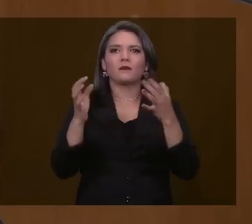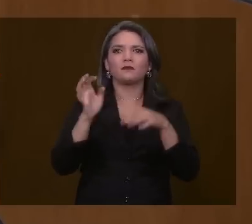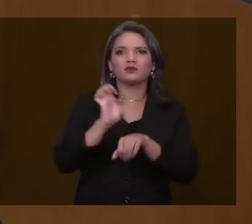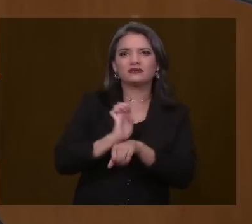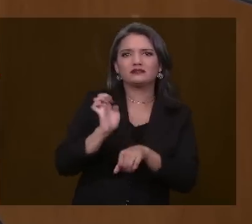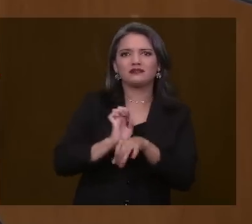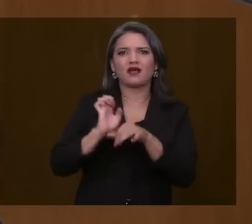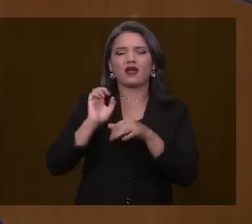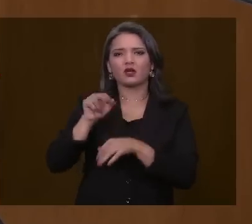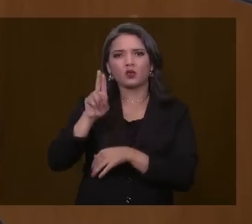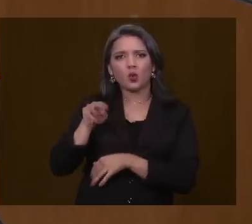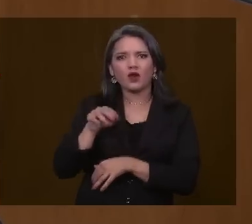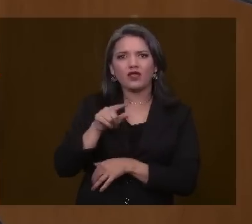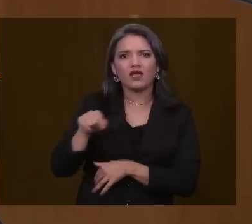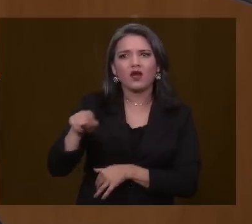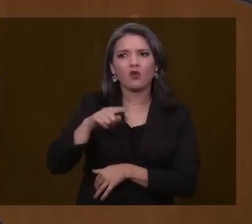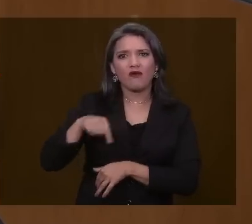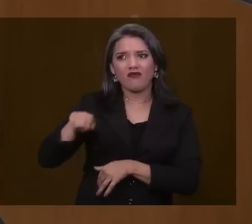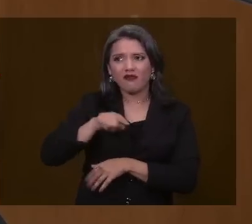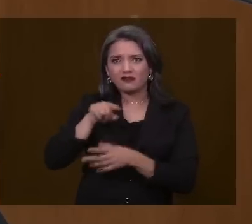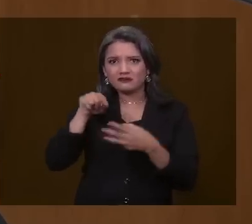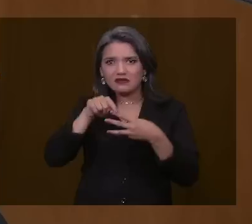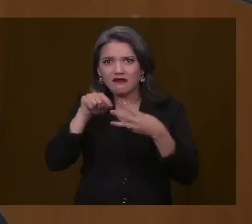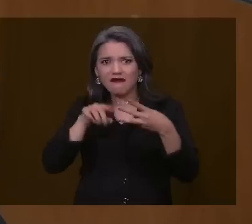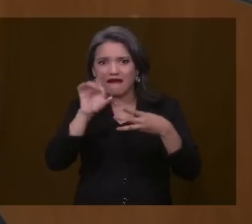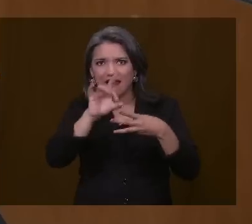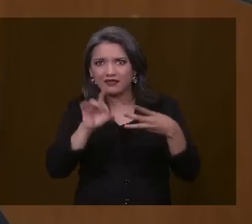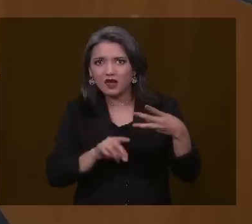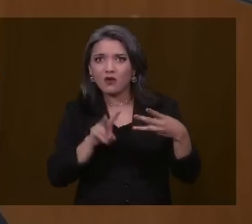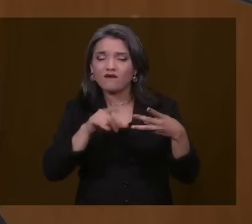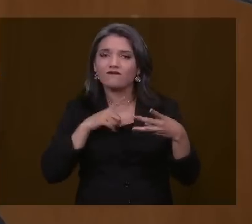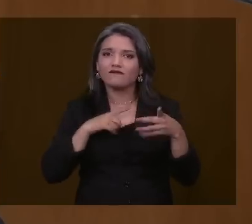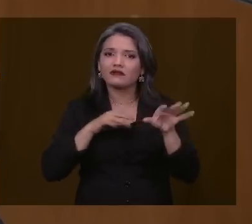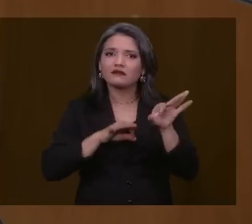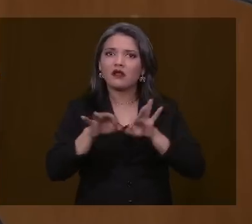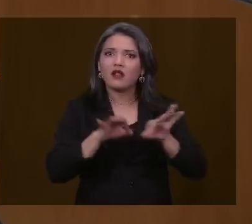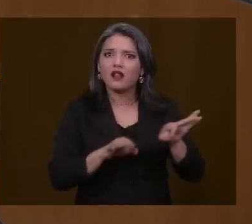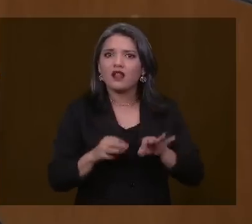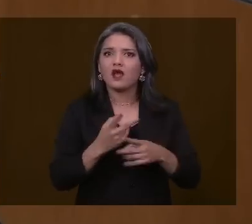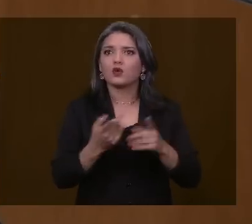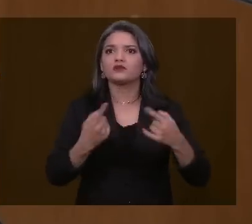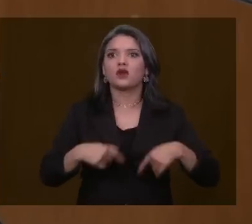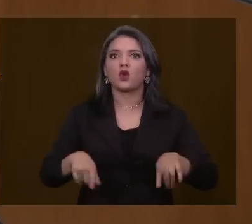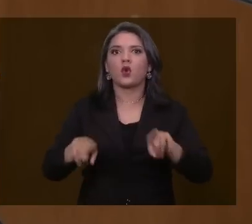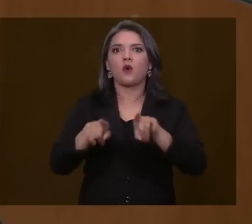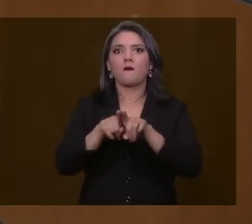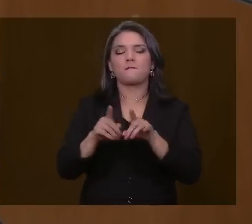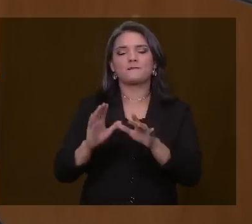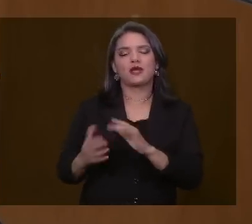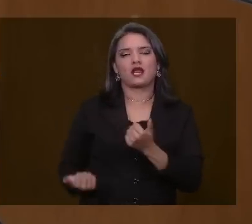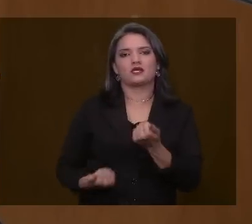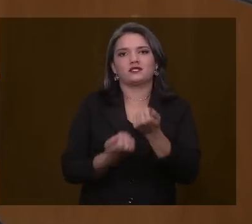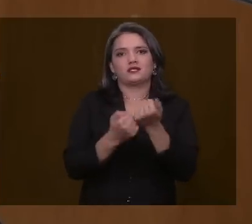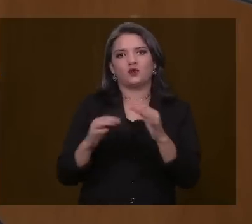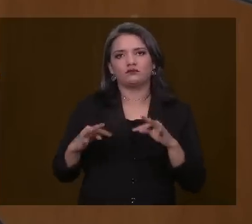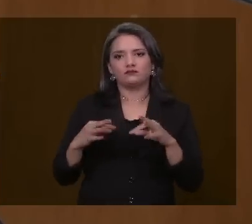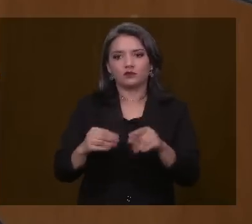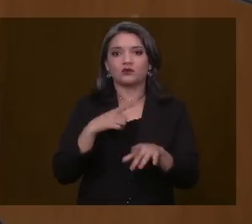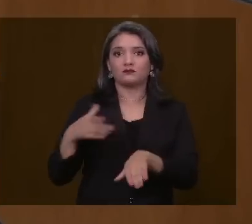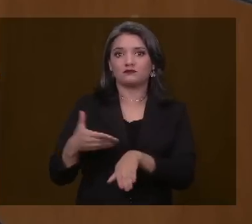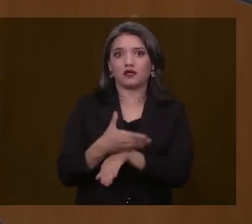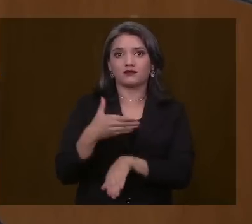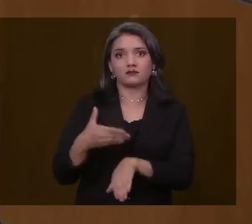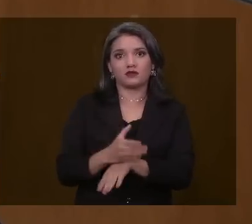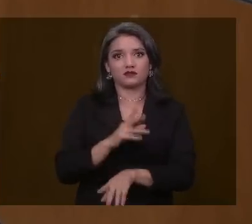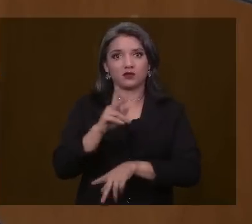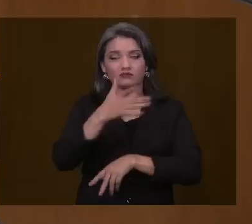públicas próprias a serem prestadas em cooperação federativa e com a participação democrática